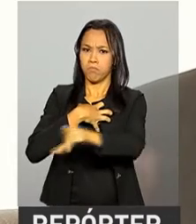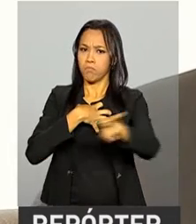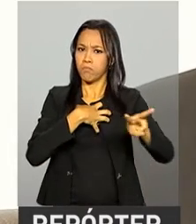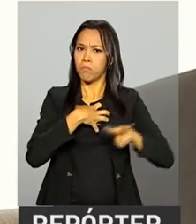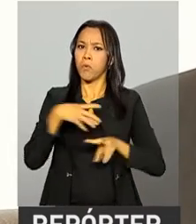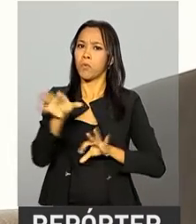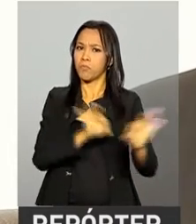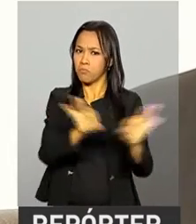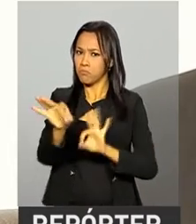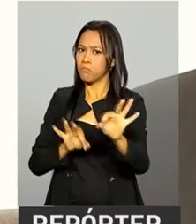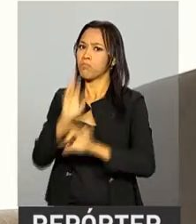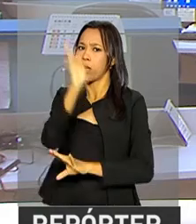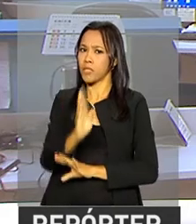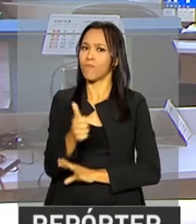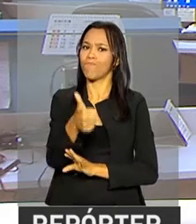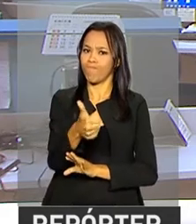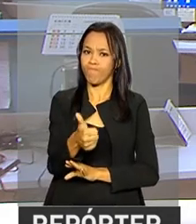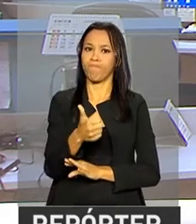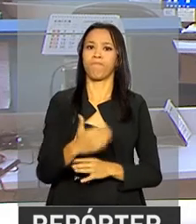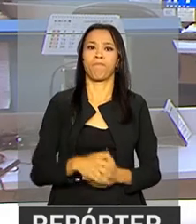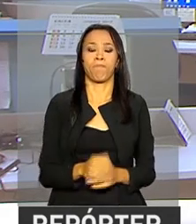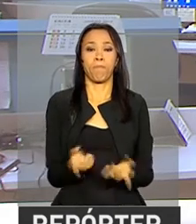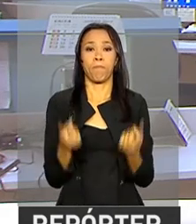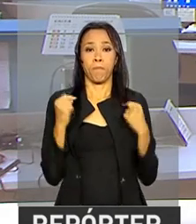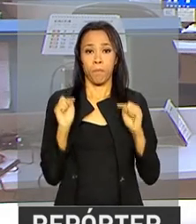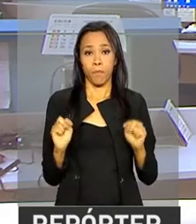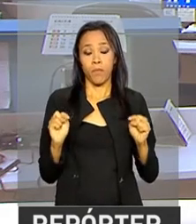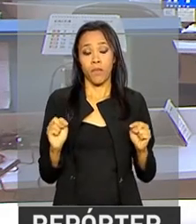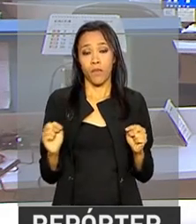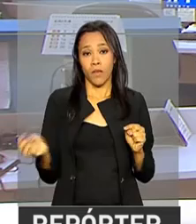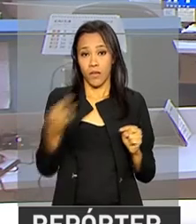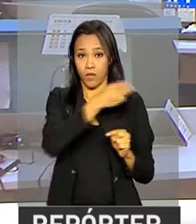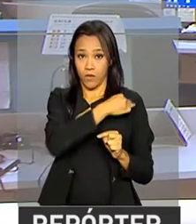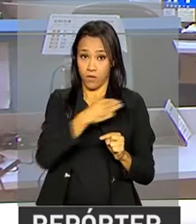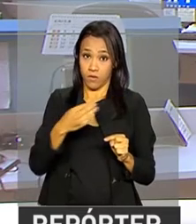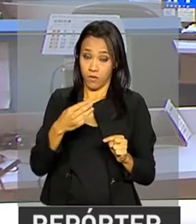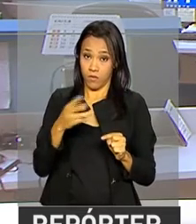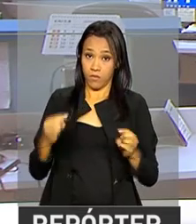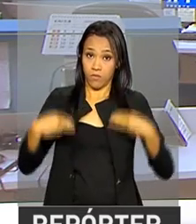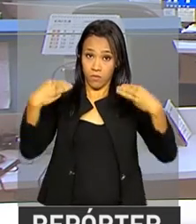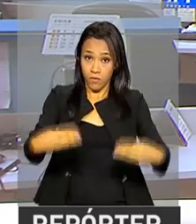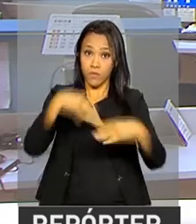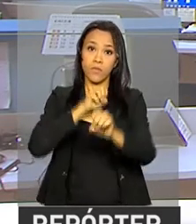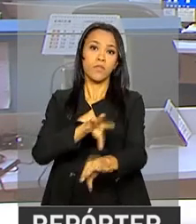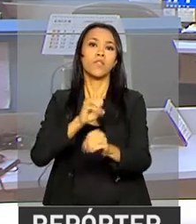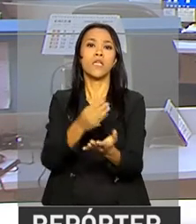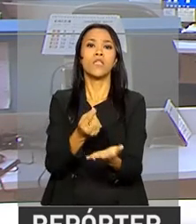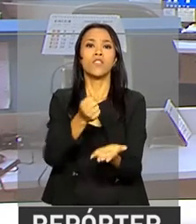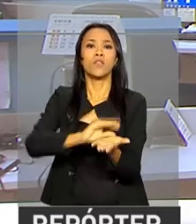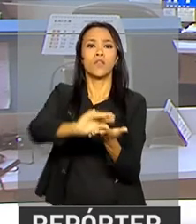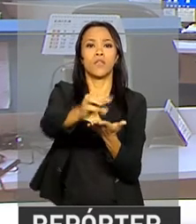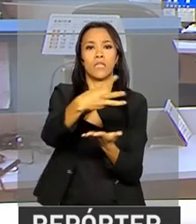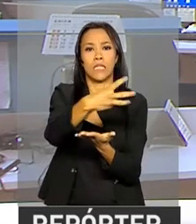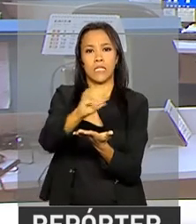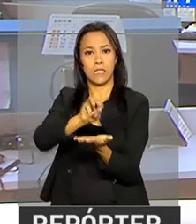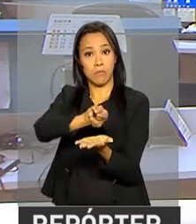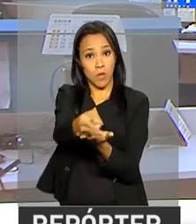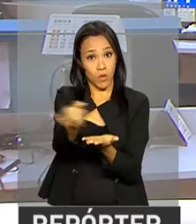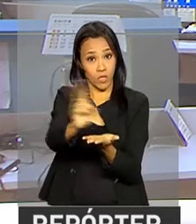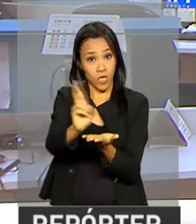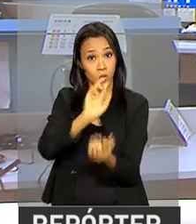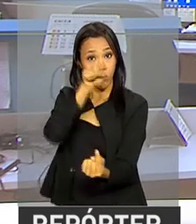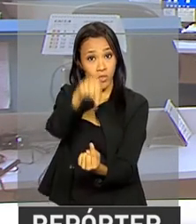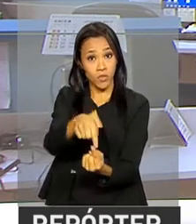lo perceber cada vez mais e o ministério da educação liberou mais de 300 milhões de reais para a coordenação de